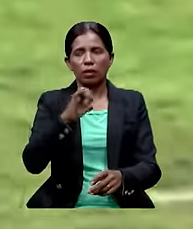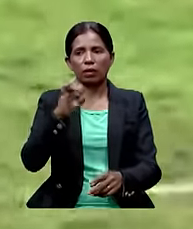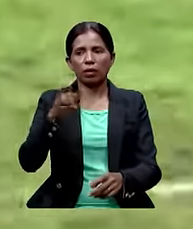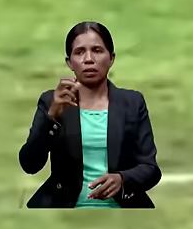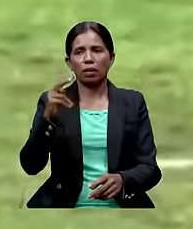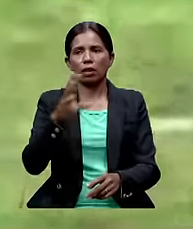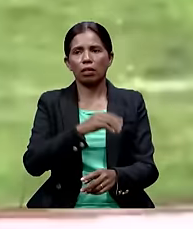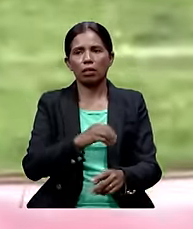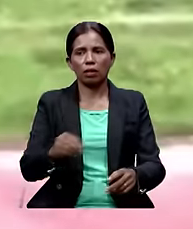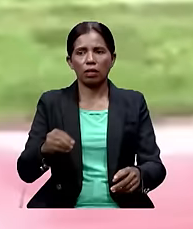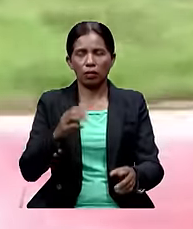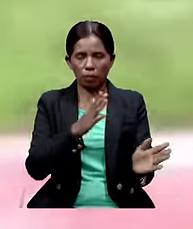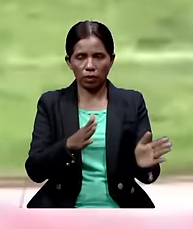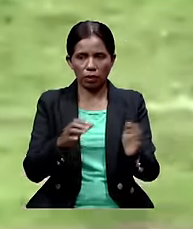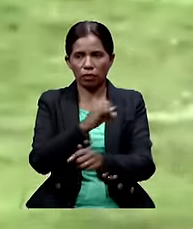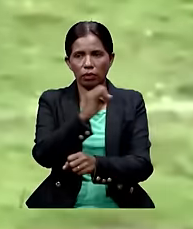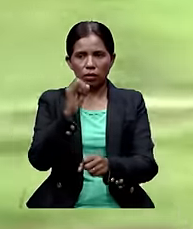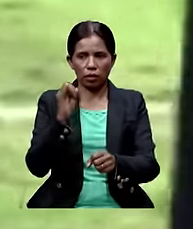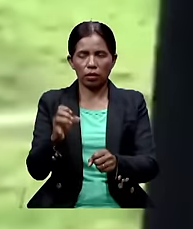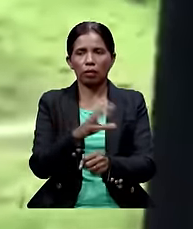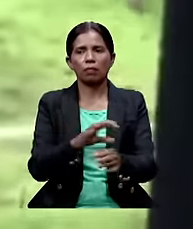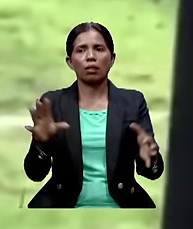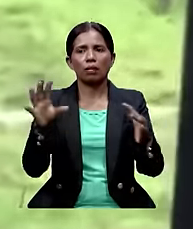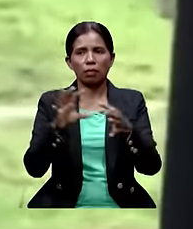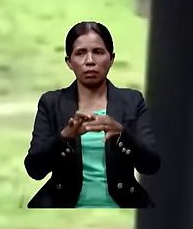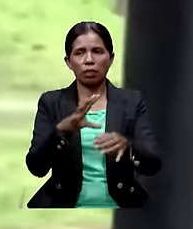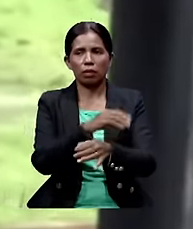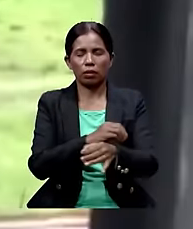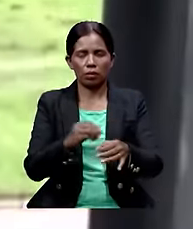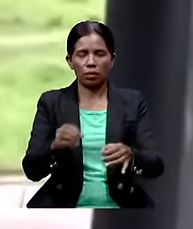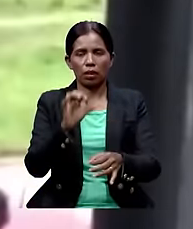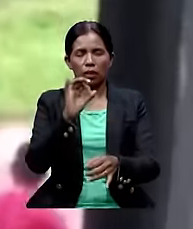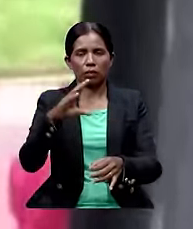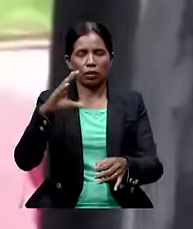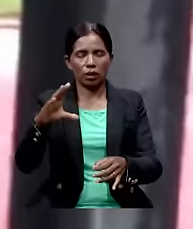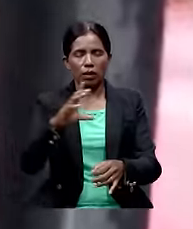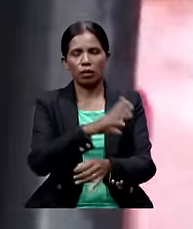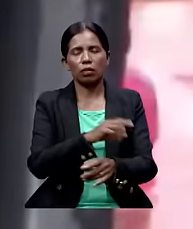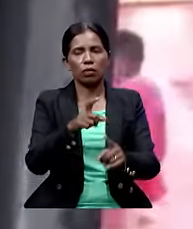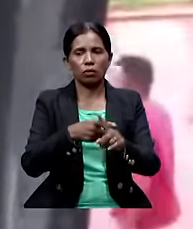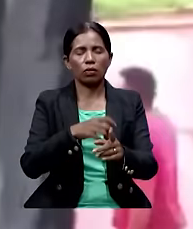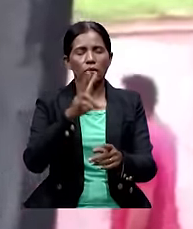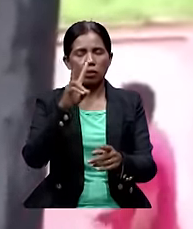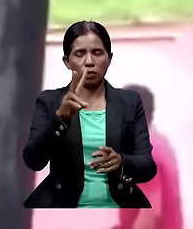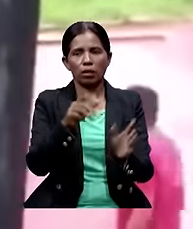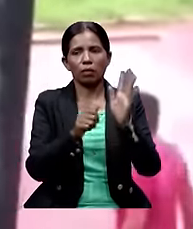Sateten, prazo para processo de investigação, para membro naval, no oficiais FC Laivai, né, Fulan Rua, a foi